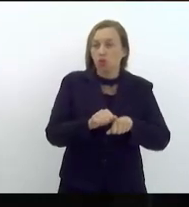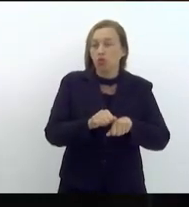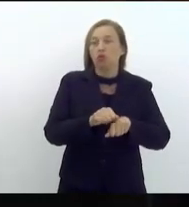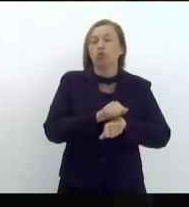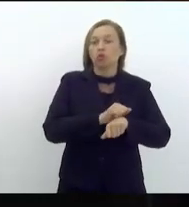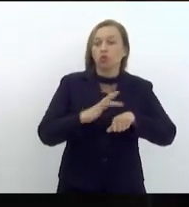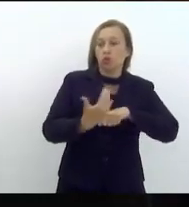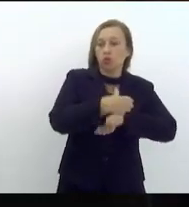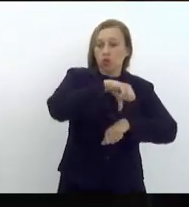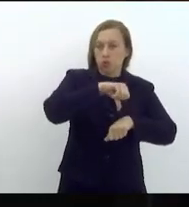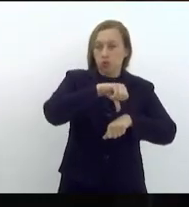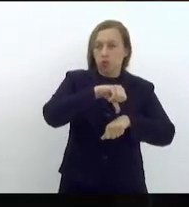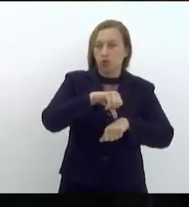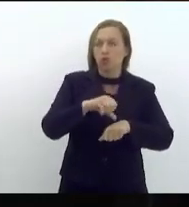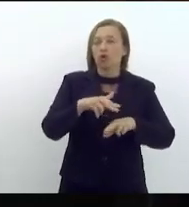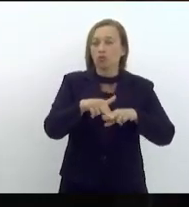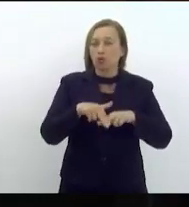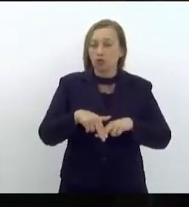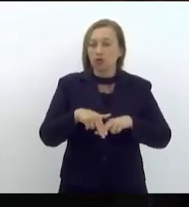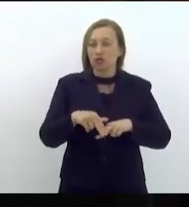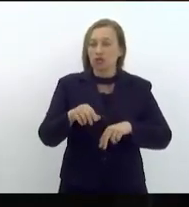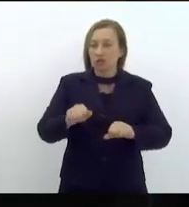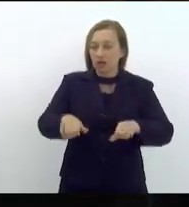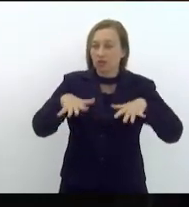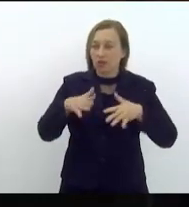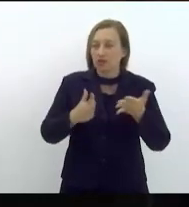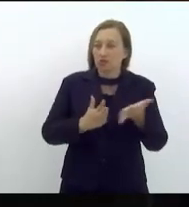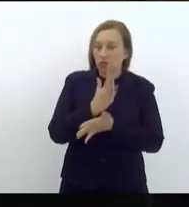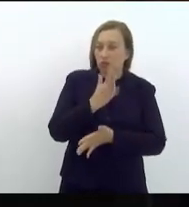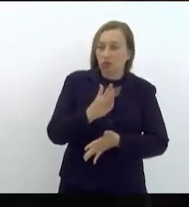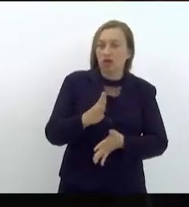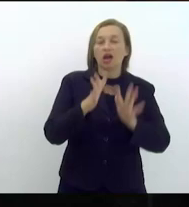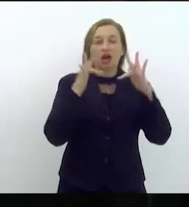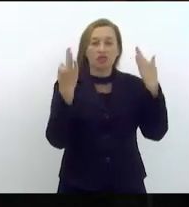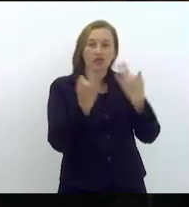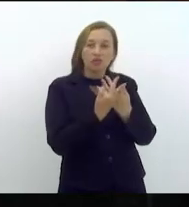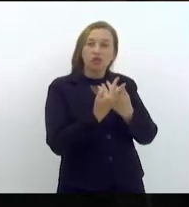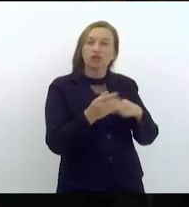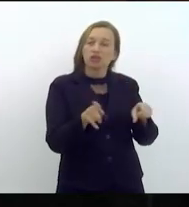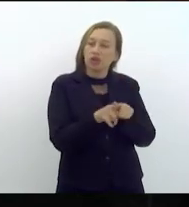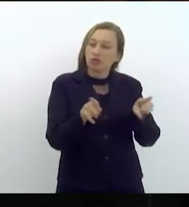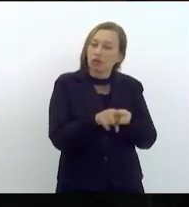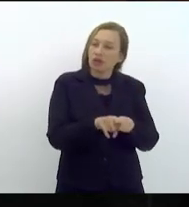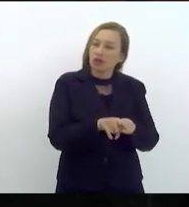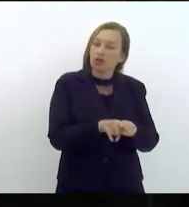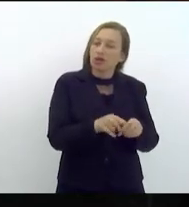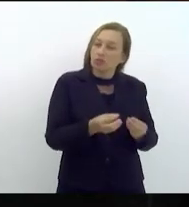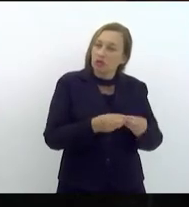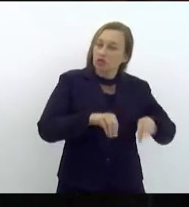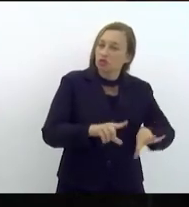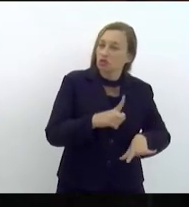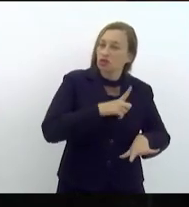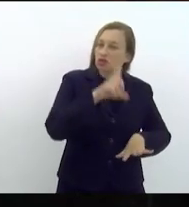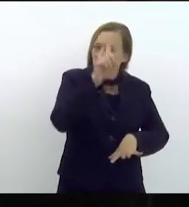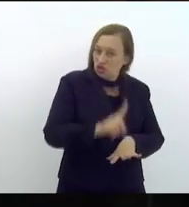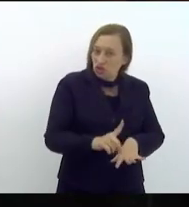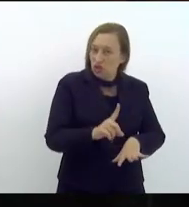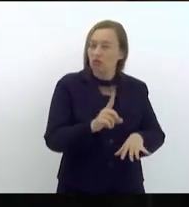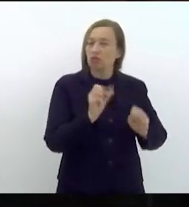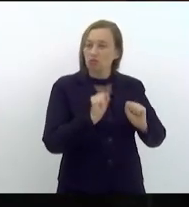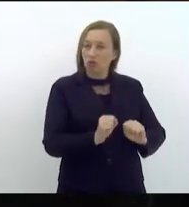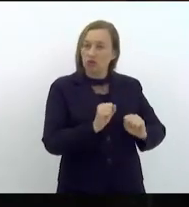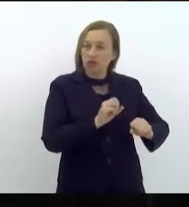por isso que a assembleia aprovou esse programa aquelas famílias que também são vítimas de catástrofes e que podem ter os direitos do